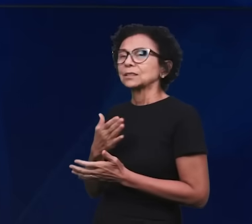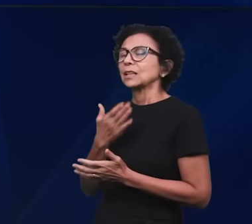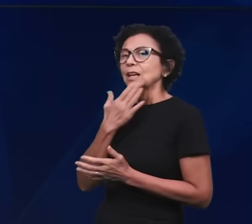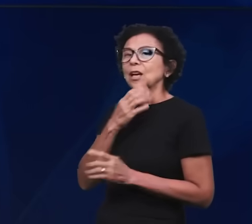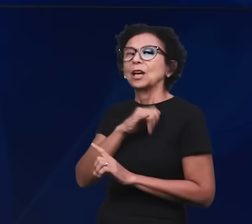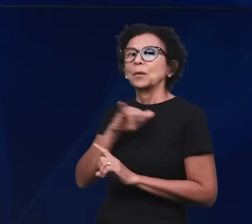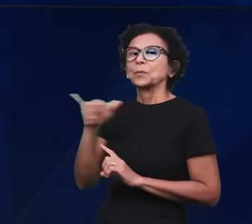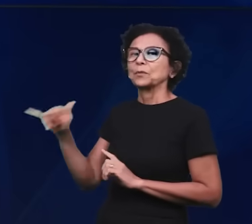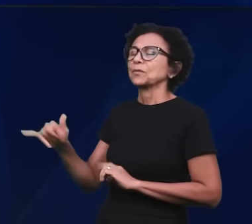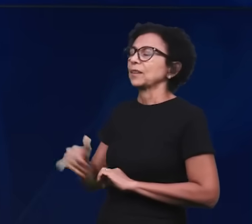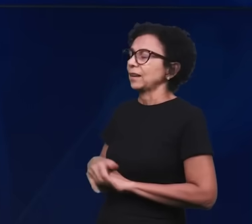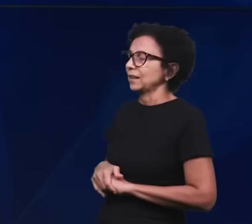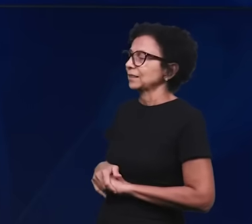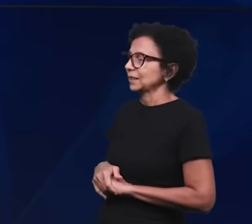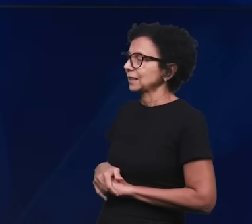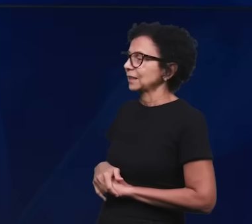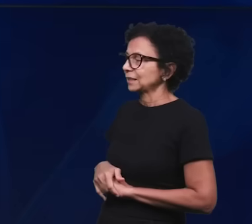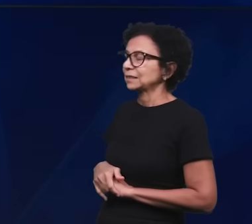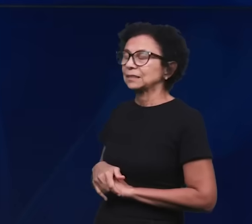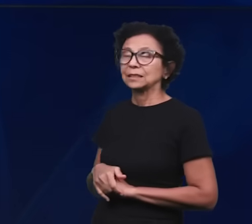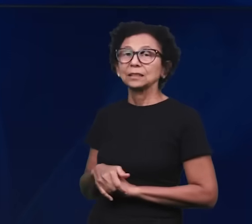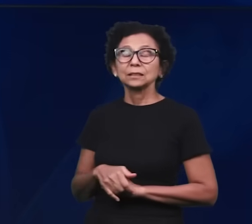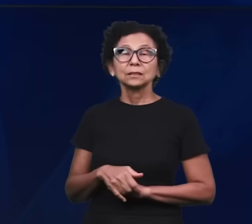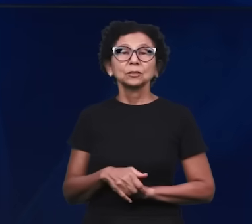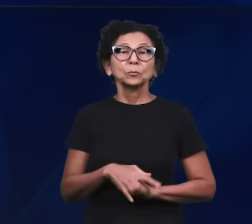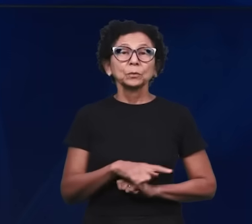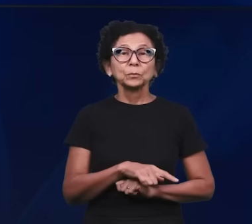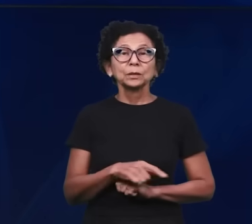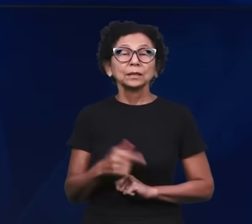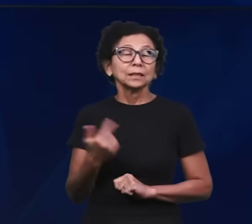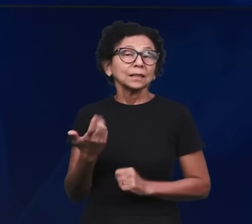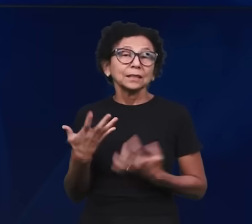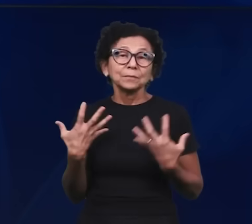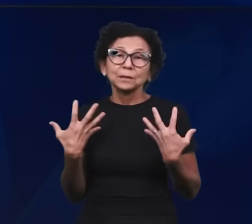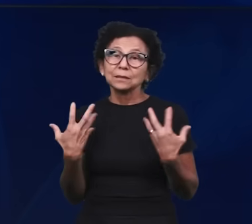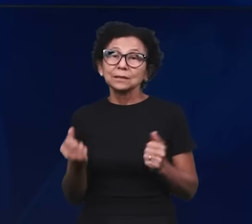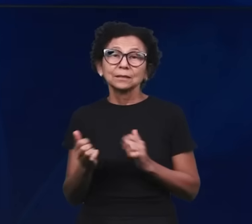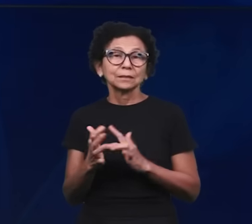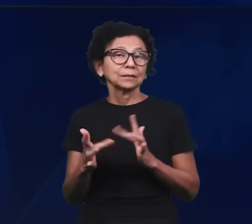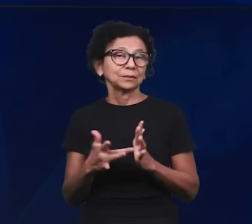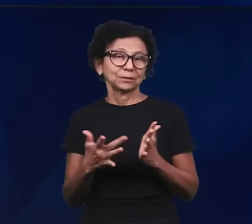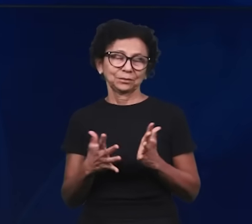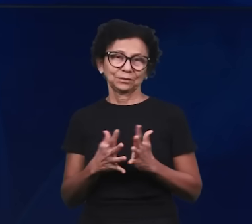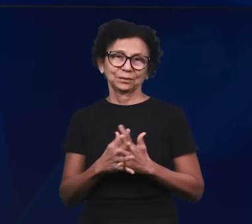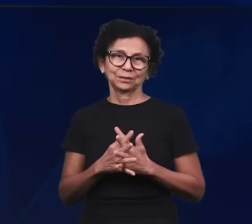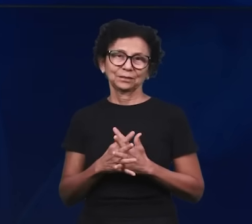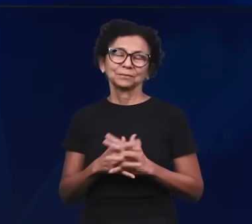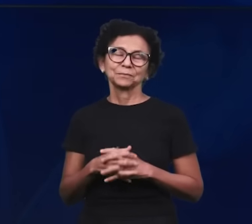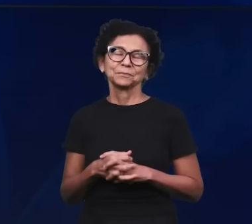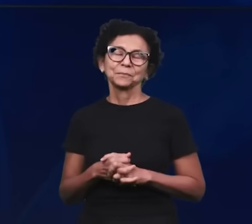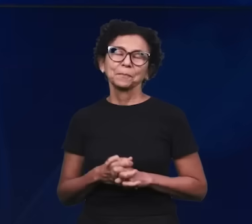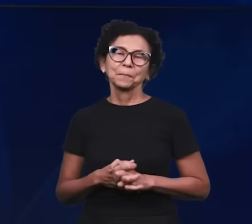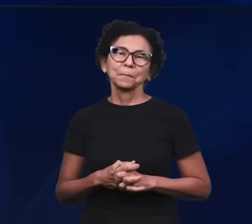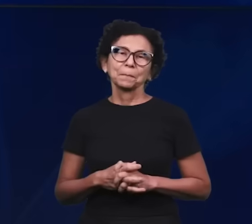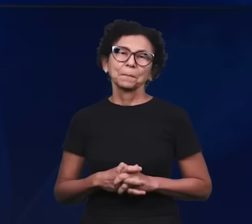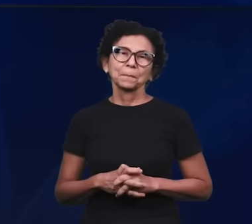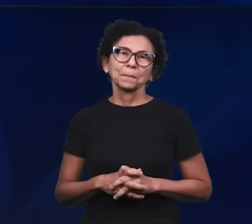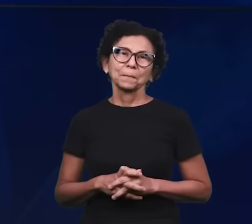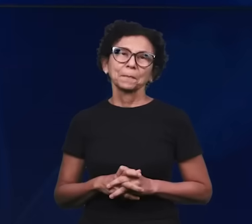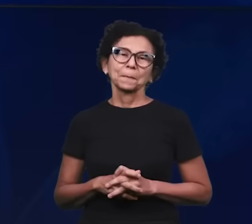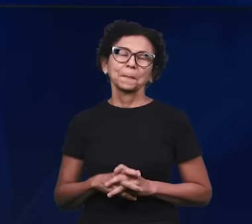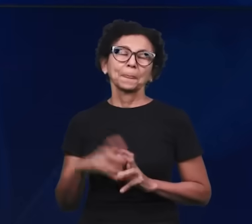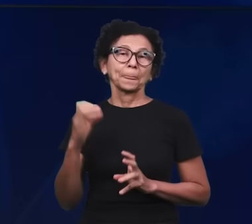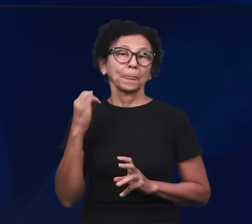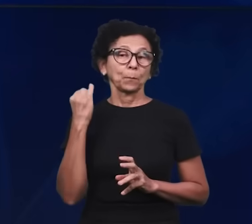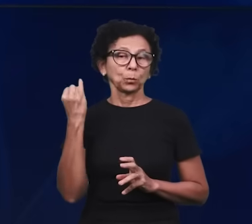expor aquela mulher, foi para que ela aceitasse Jesus, que ela recebesse Jesus na sua vida. E foi isso que aconteceu. Meus irmãos, uma coisa